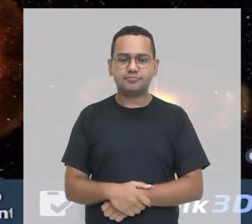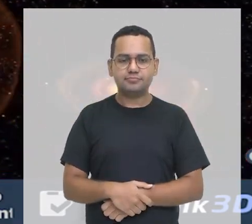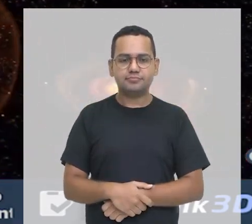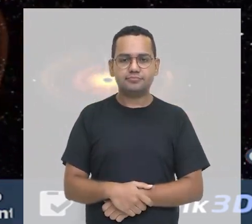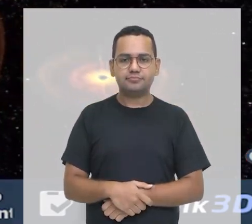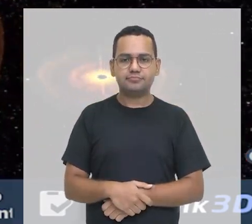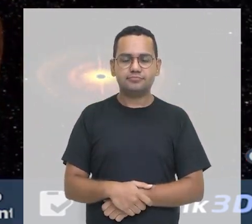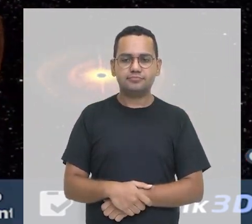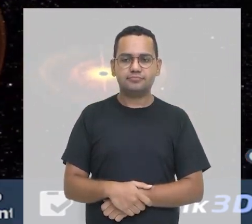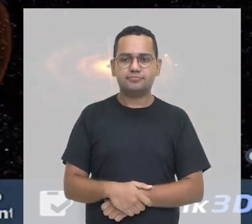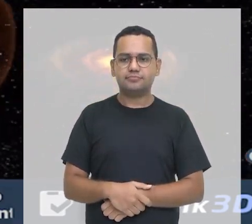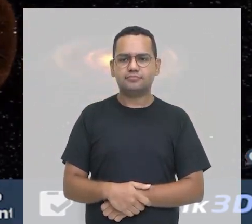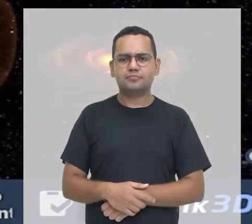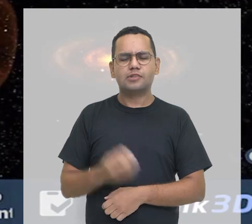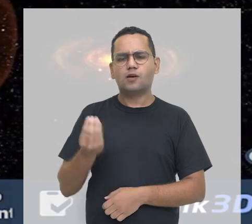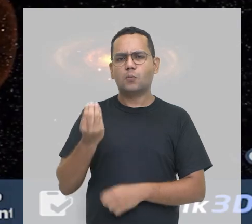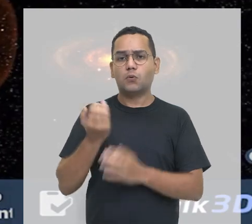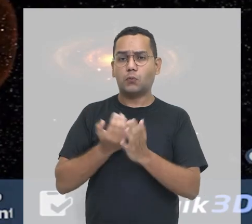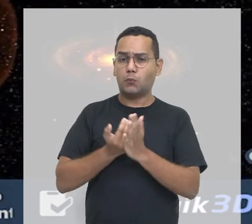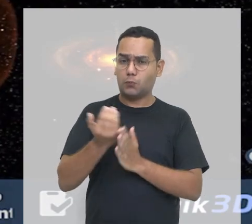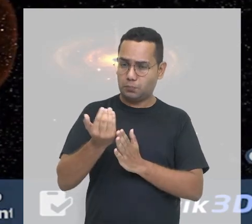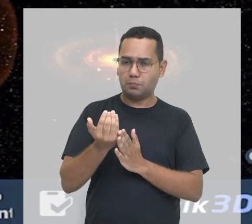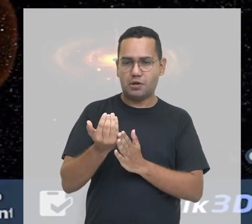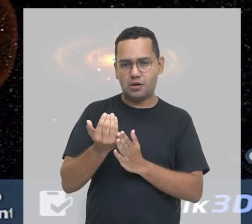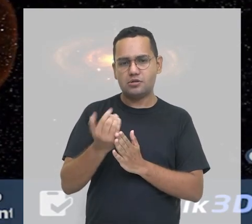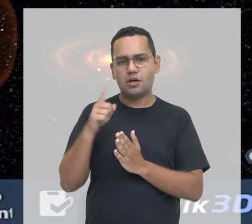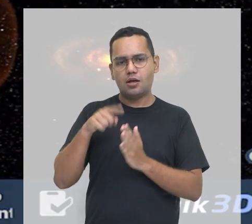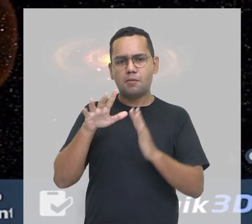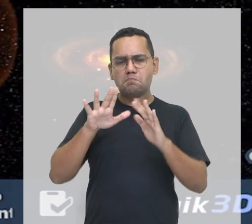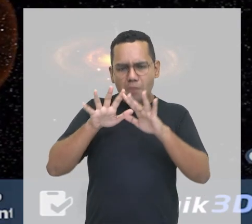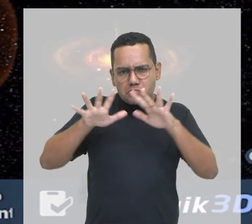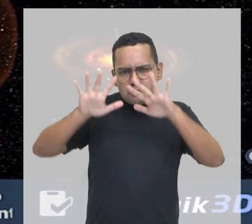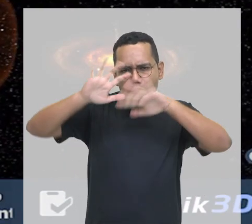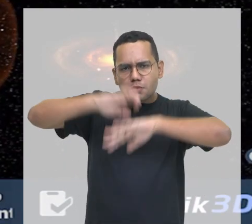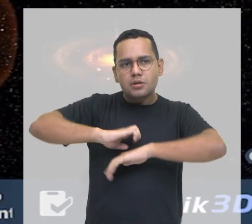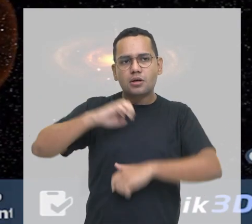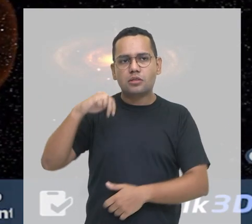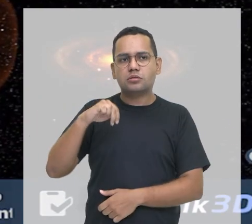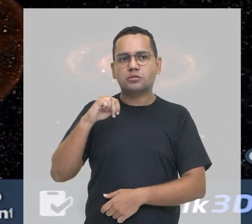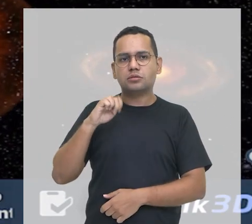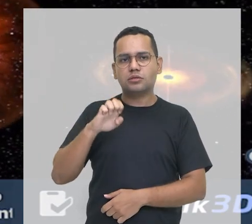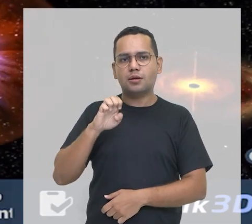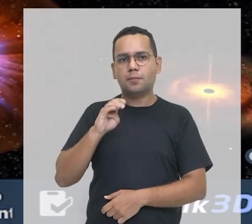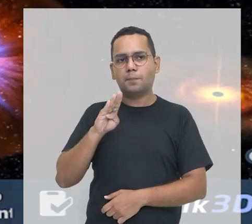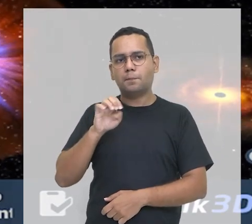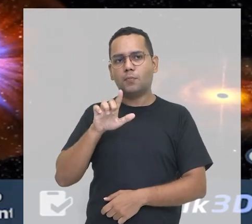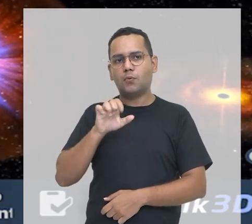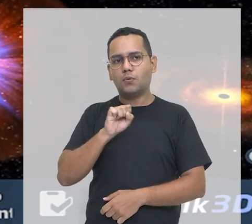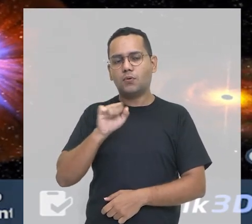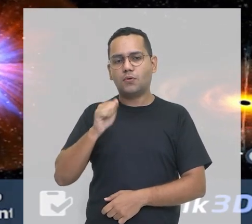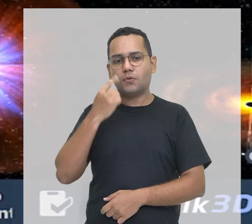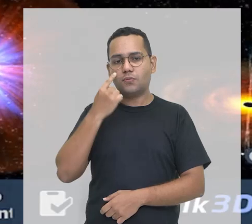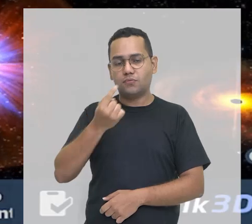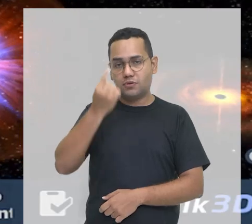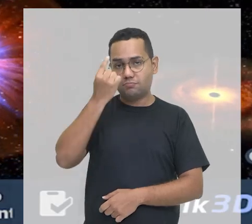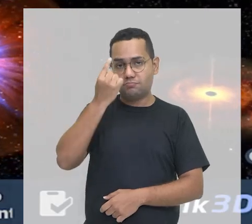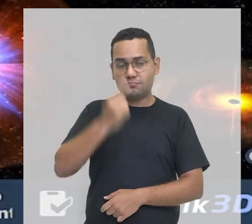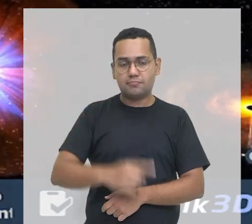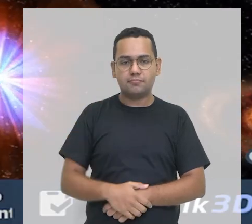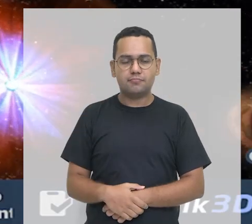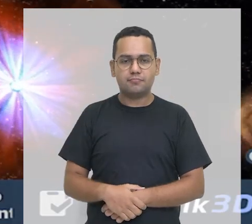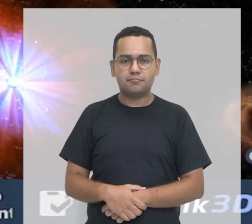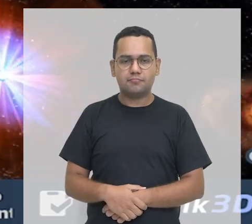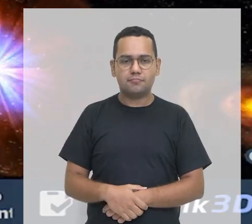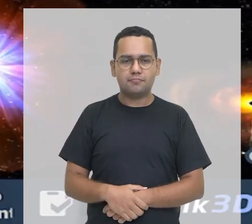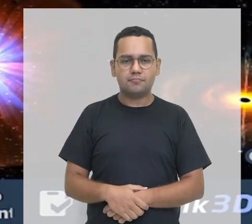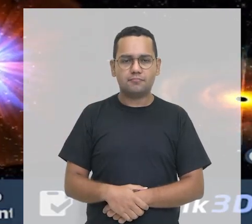de vida inicial, começando por uma nebulosa, certo? A gente consegue ver aí primeiro